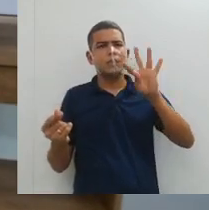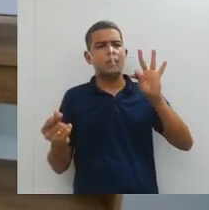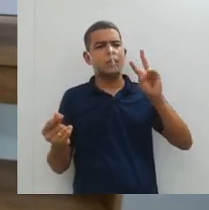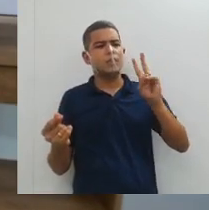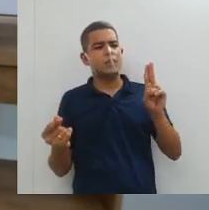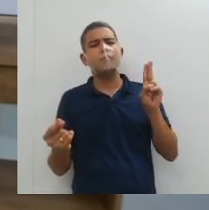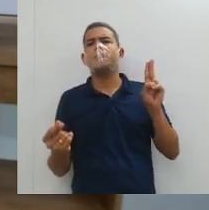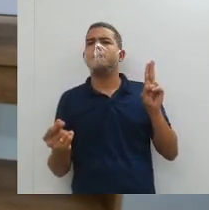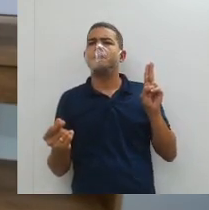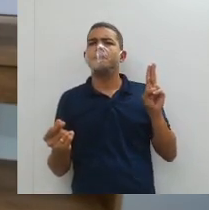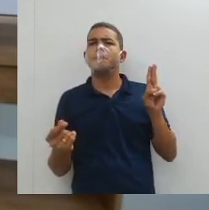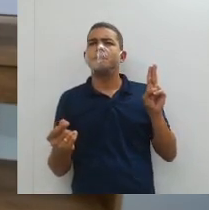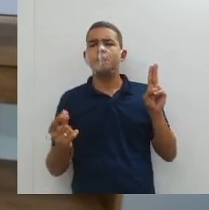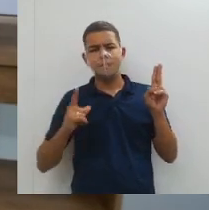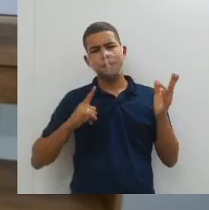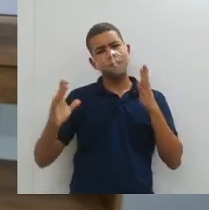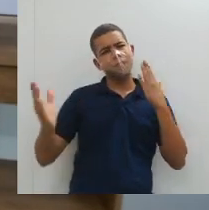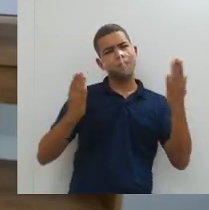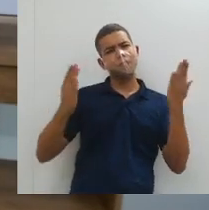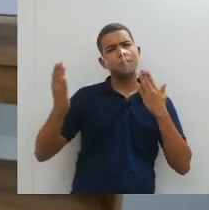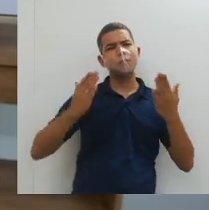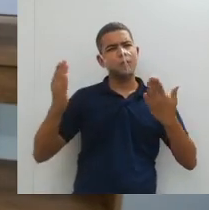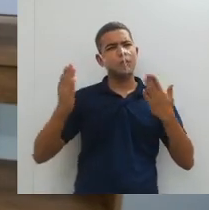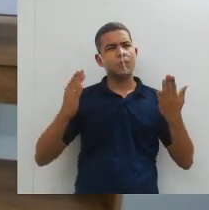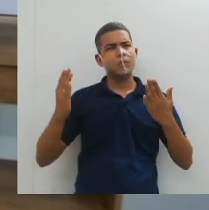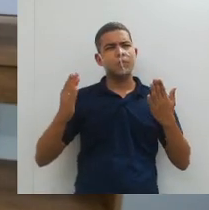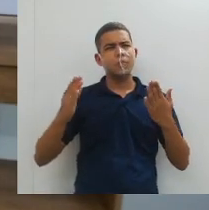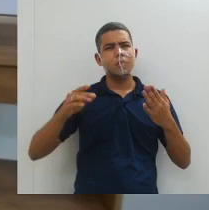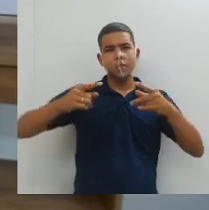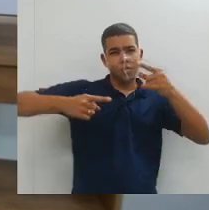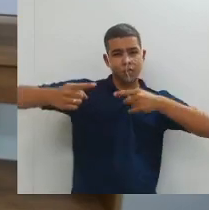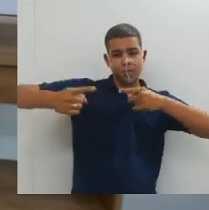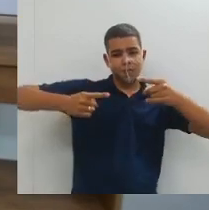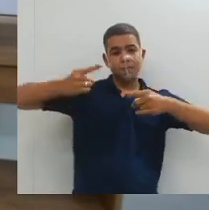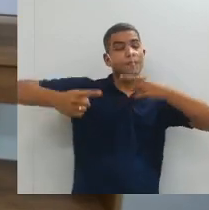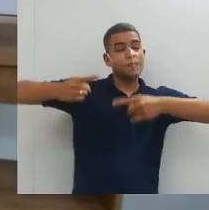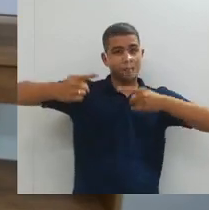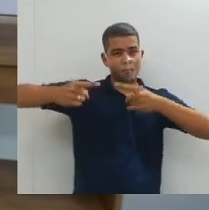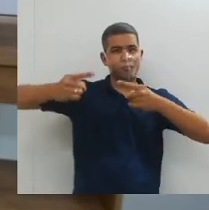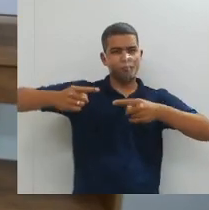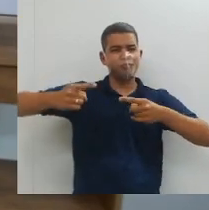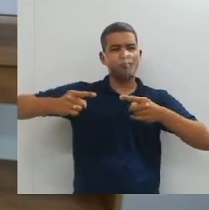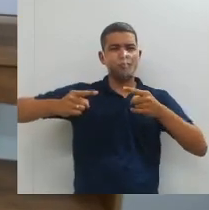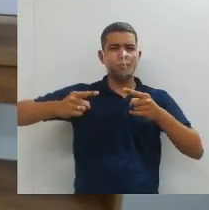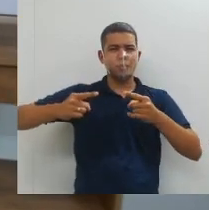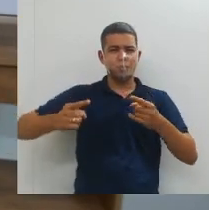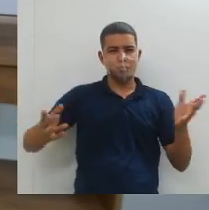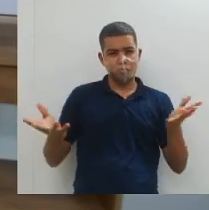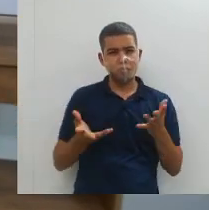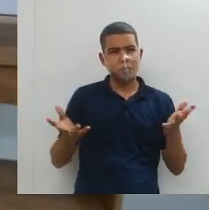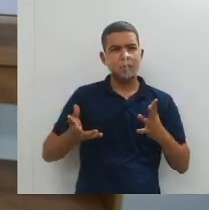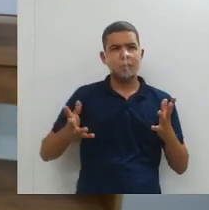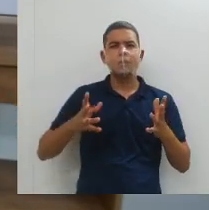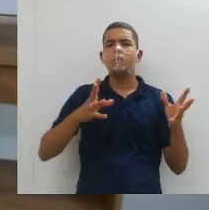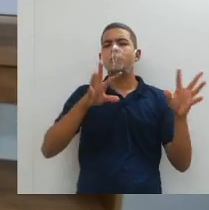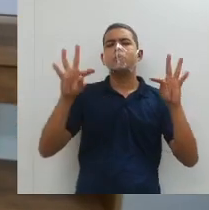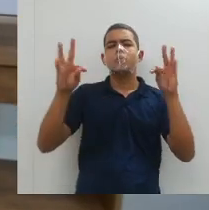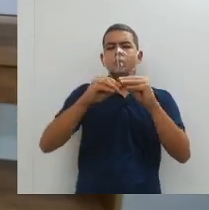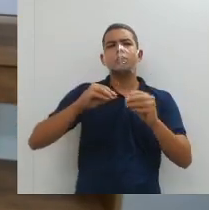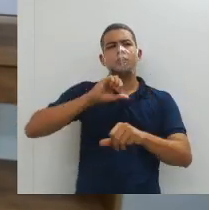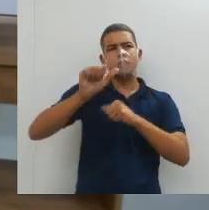Maquiavel faz essa comparação para mostrar que com a política moderna tudo vai mudar.